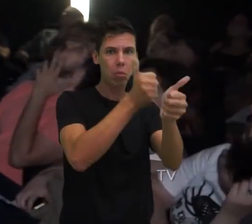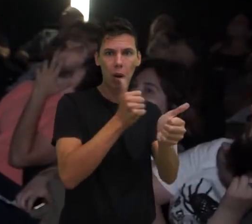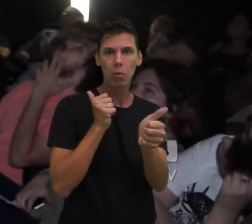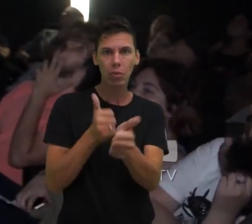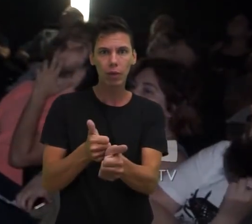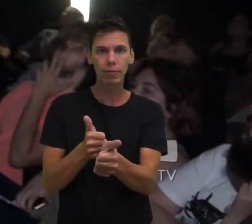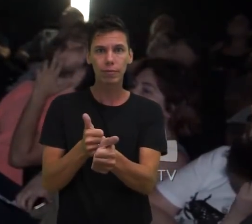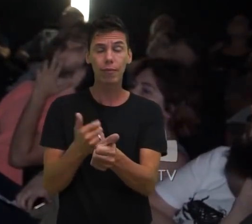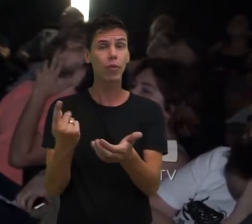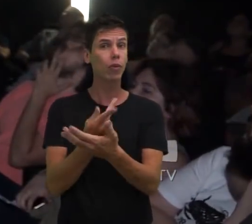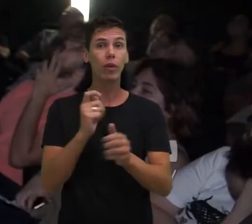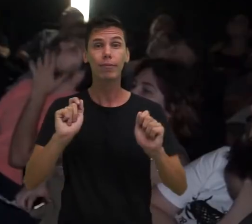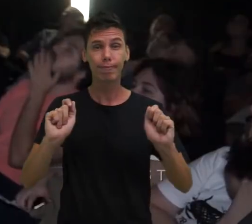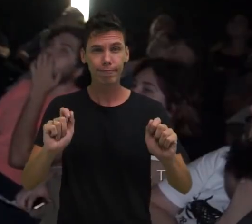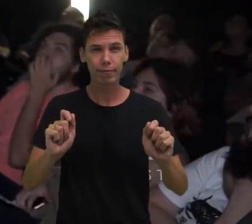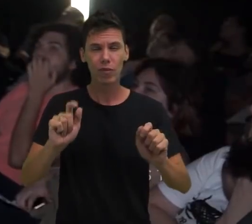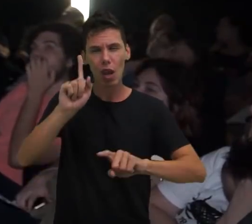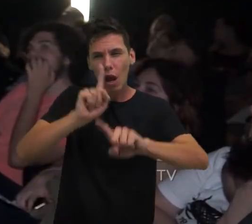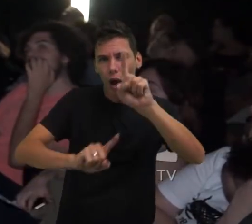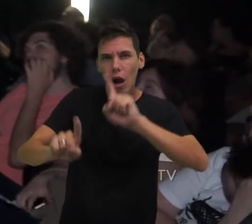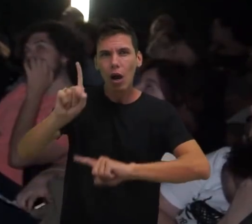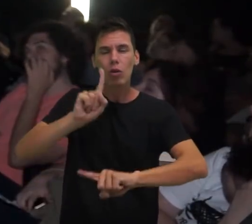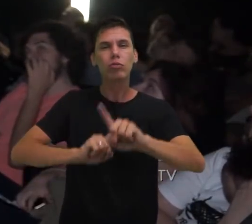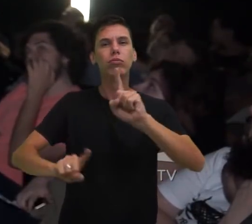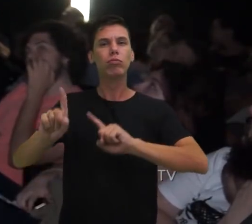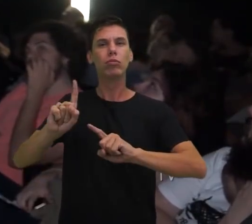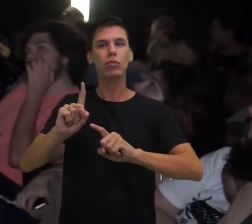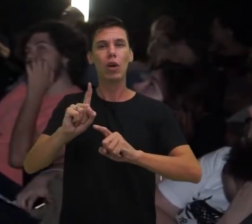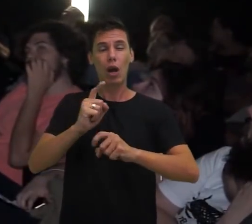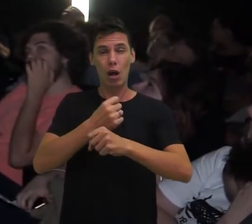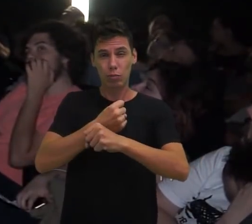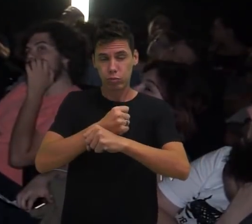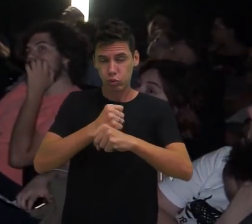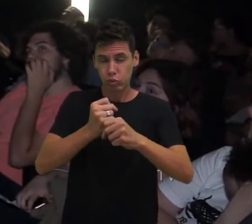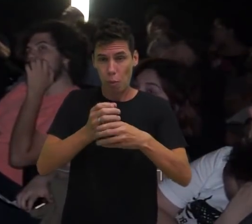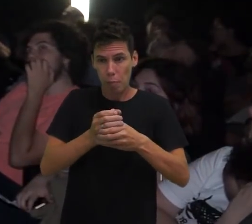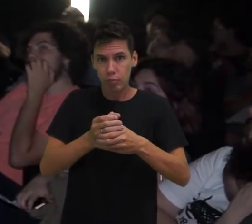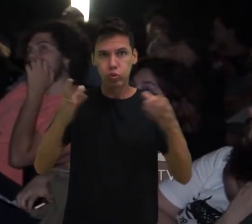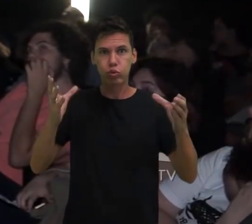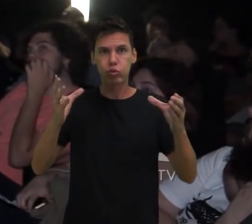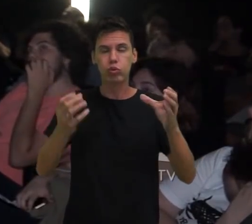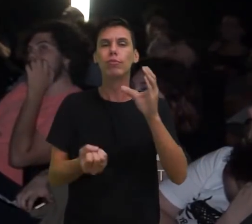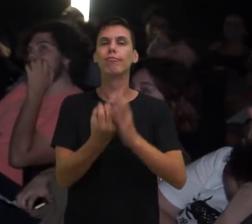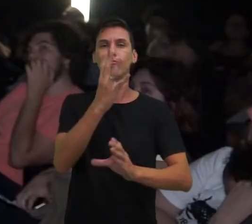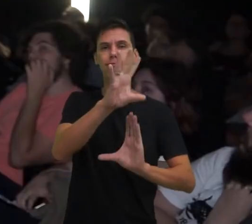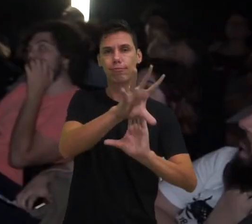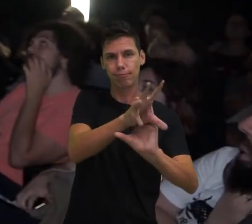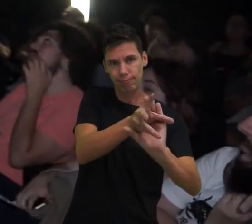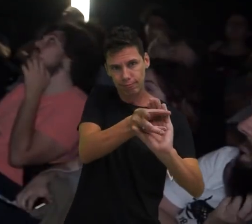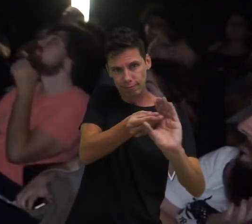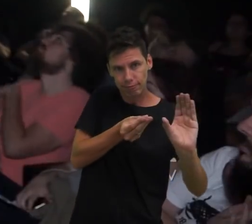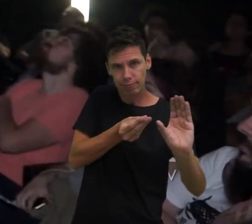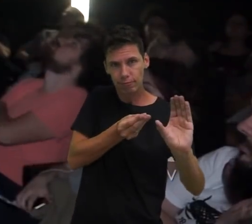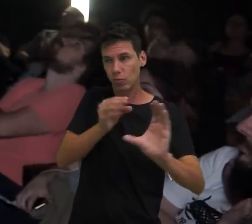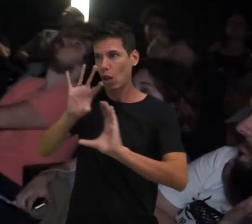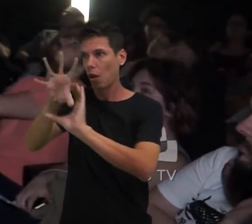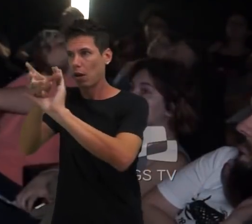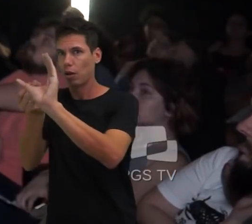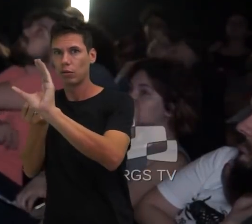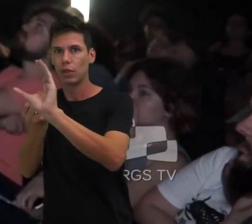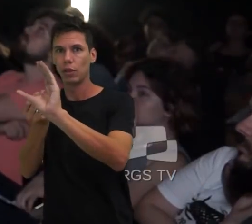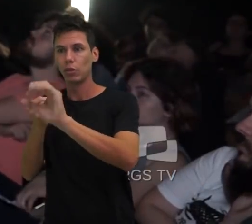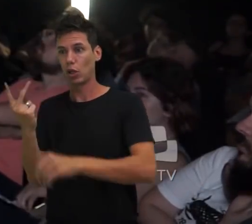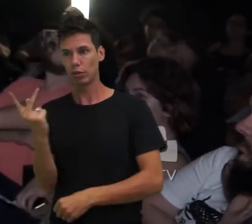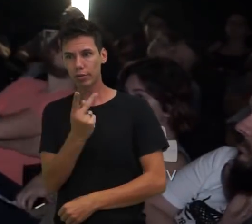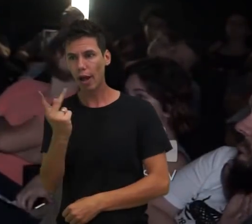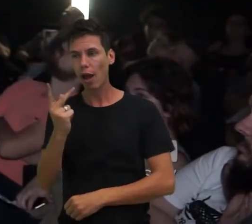uma das outras, e aí o que vai acontecer é que algumas dessas estrelas no aglomerado vão explodir em forma de buraco negro. Com o tempo, esses buracos